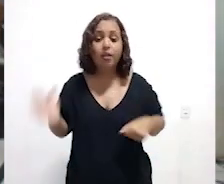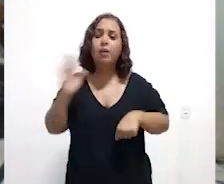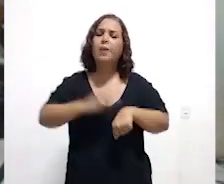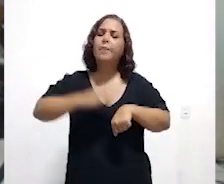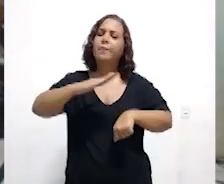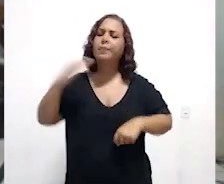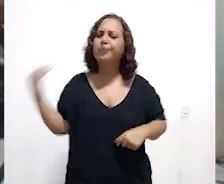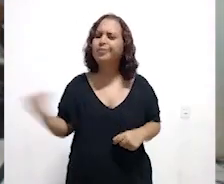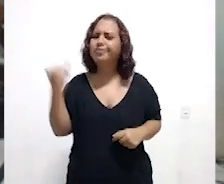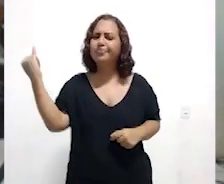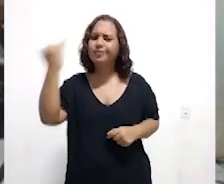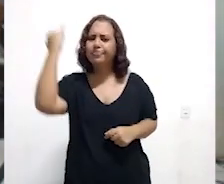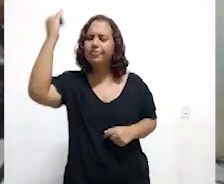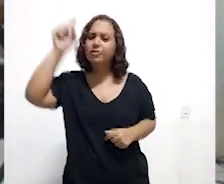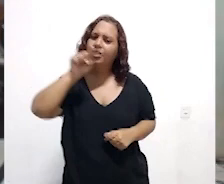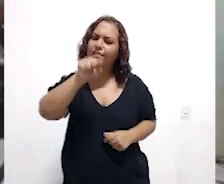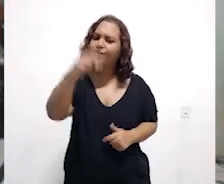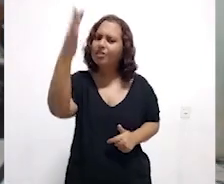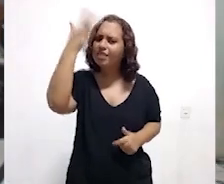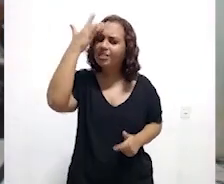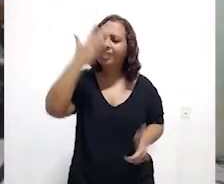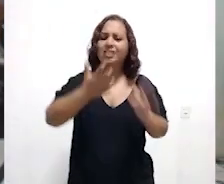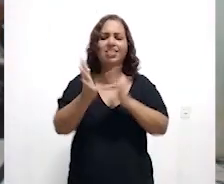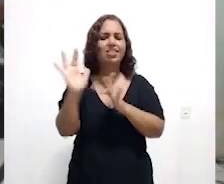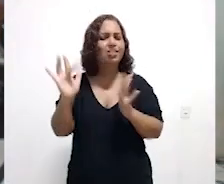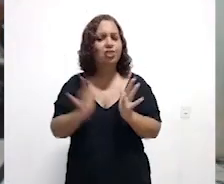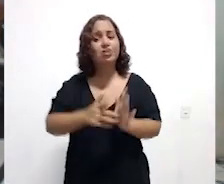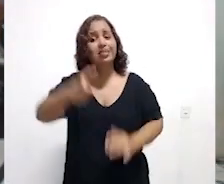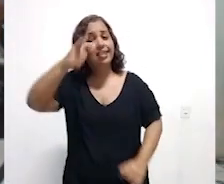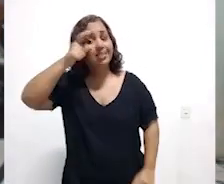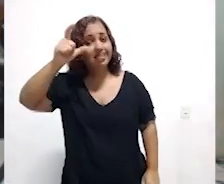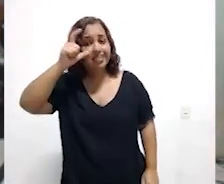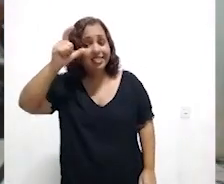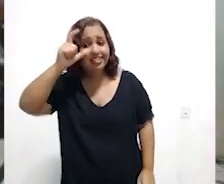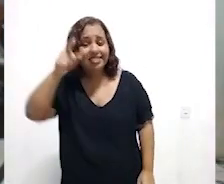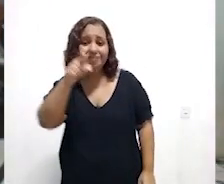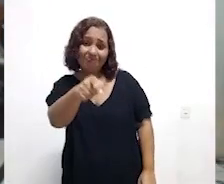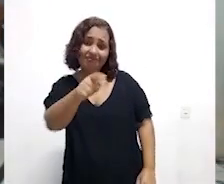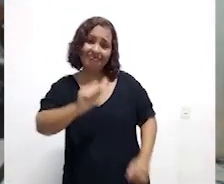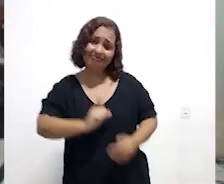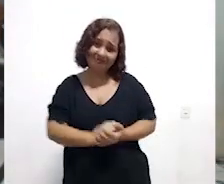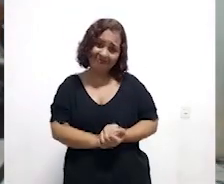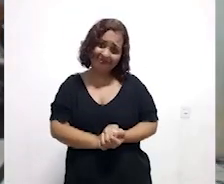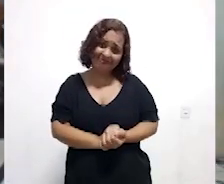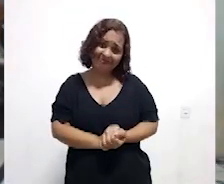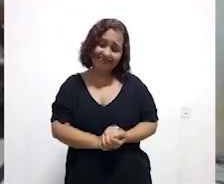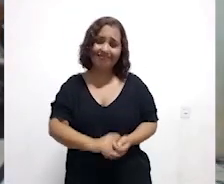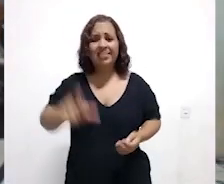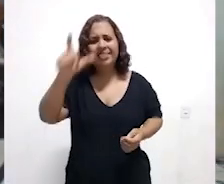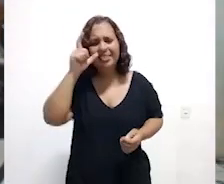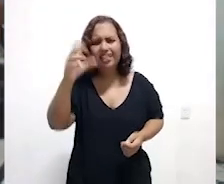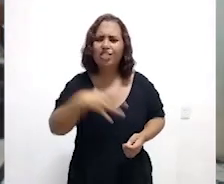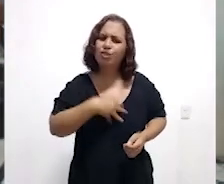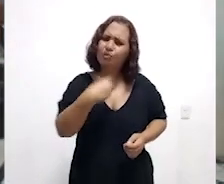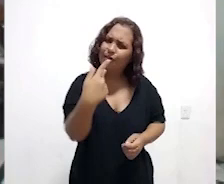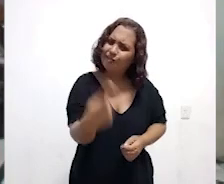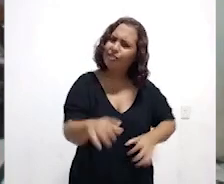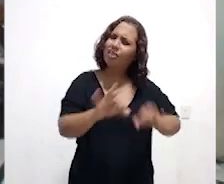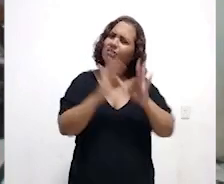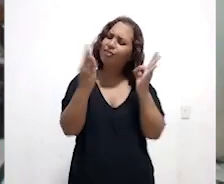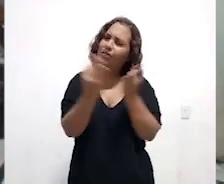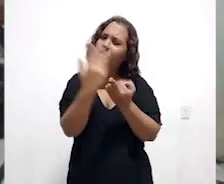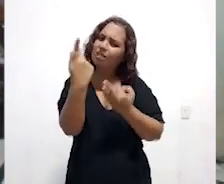é você entender que Jesus ele tem interesse em você, no seu filho, na sua